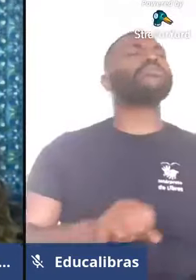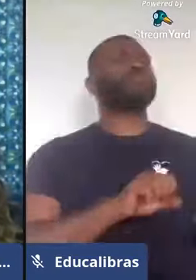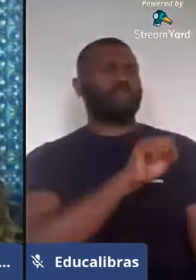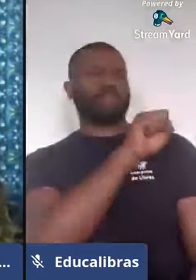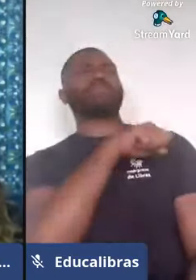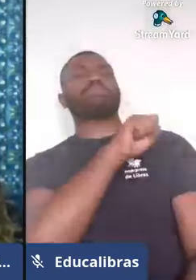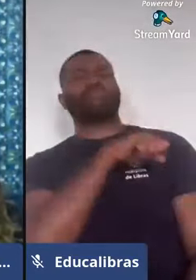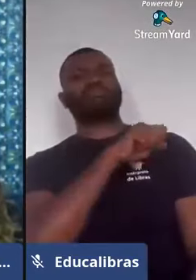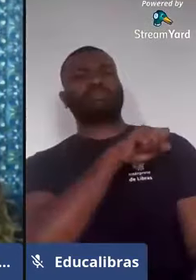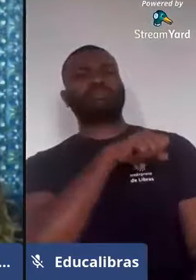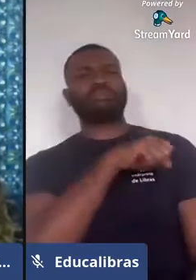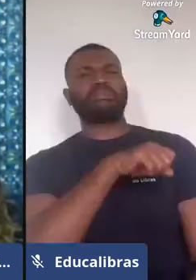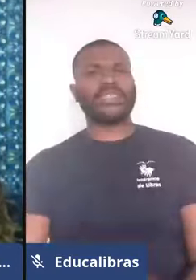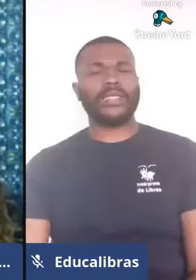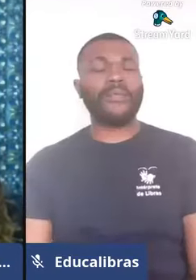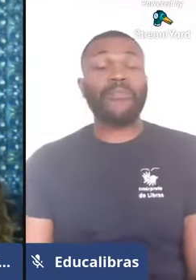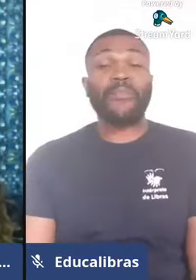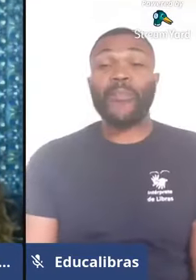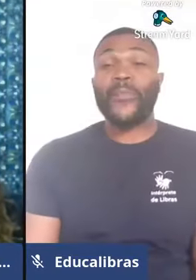O